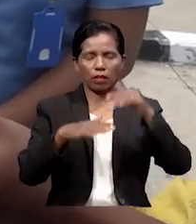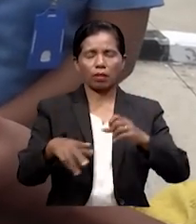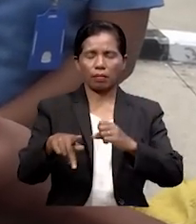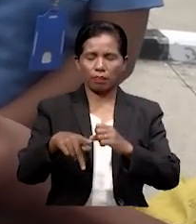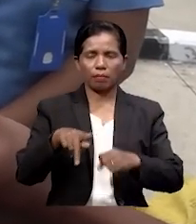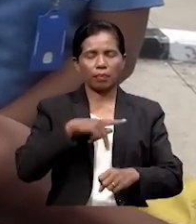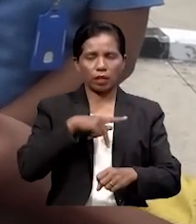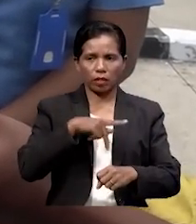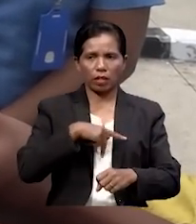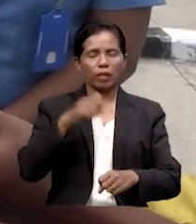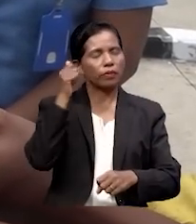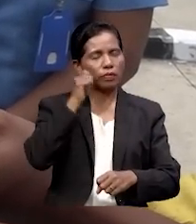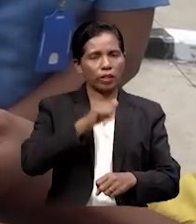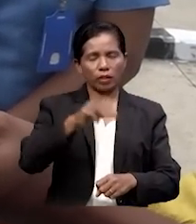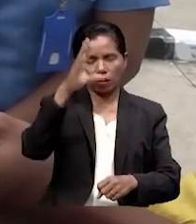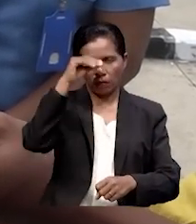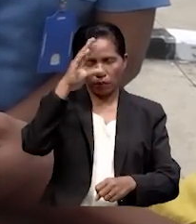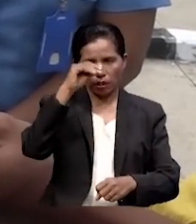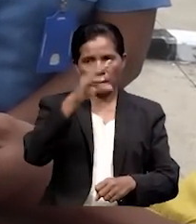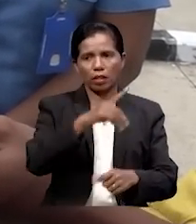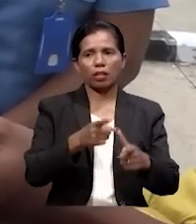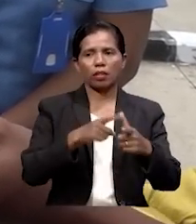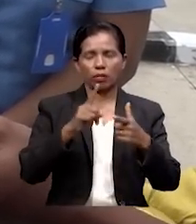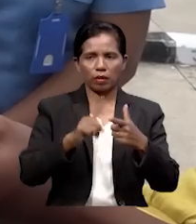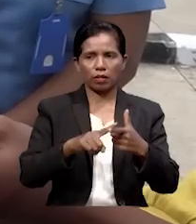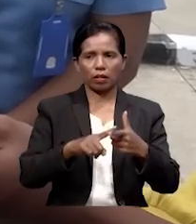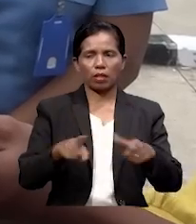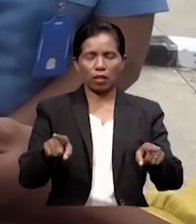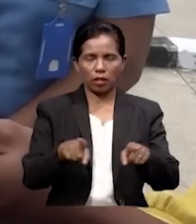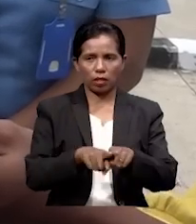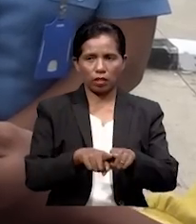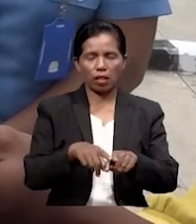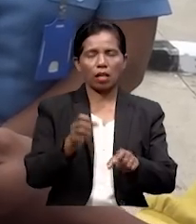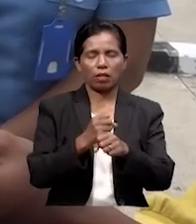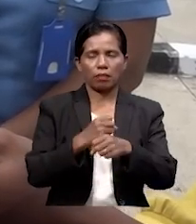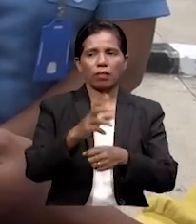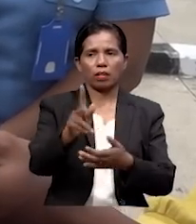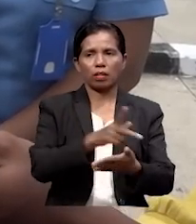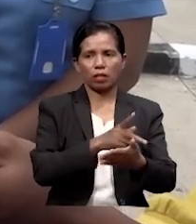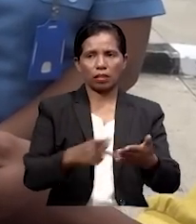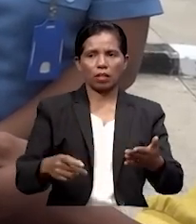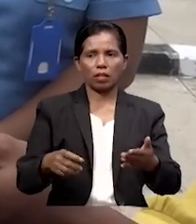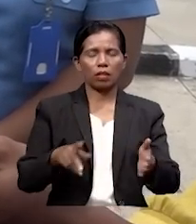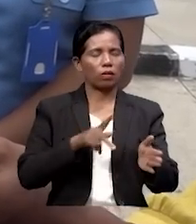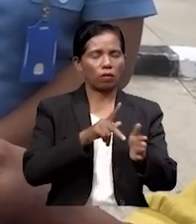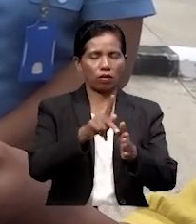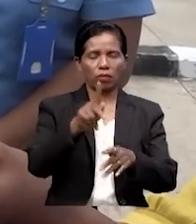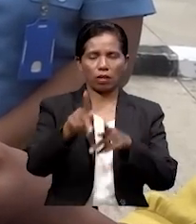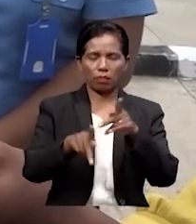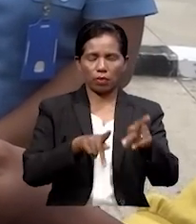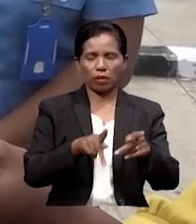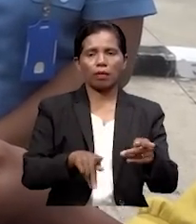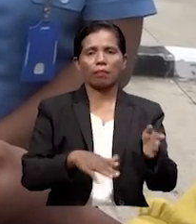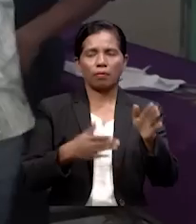particular entre feto romane e depois maca sai teve crime e estraga a minha vida no